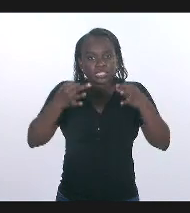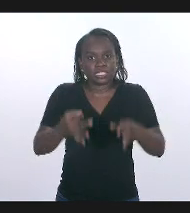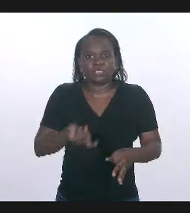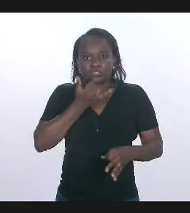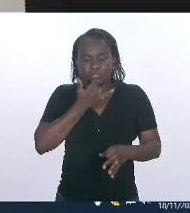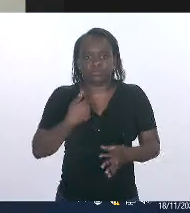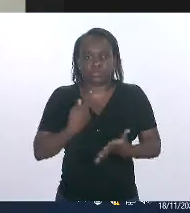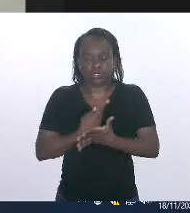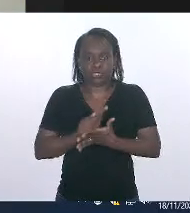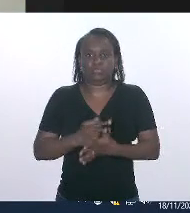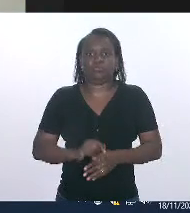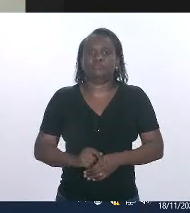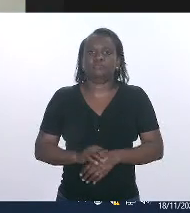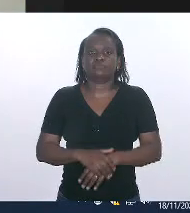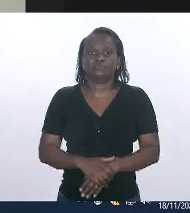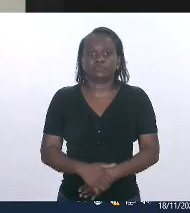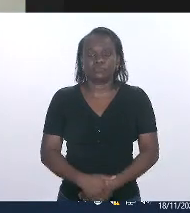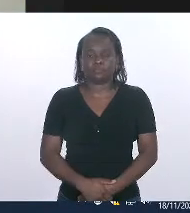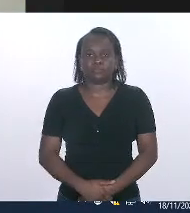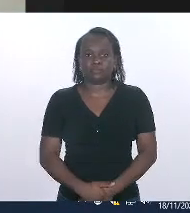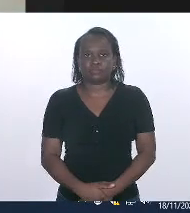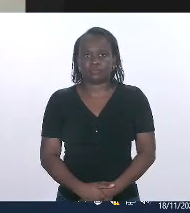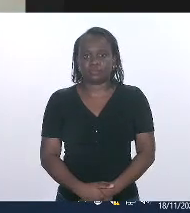para ser justo.